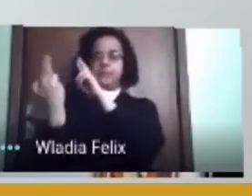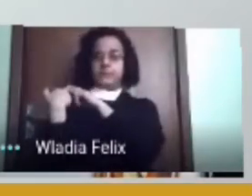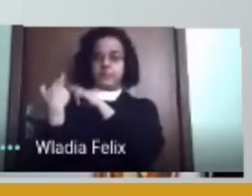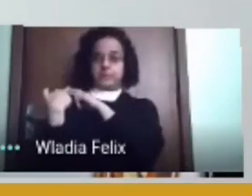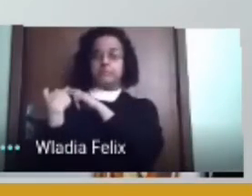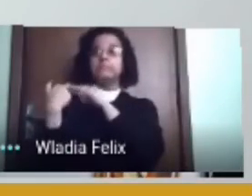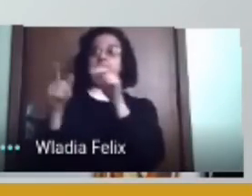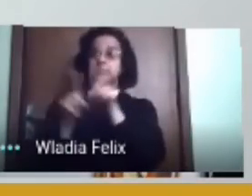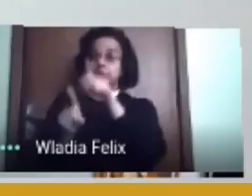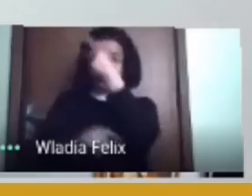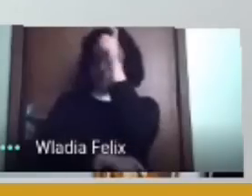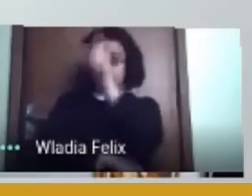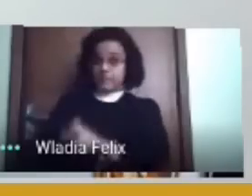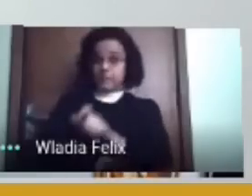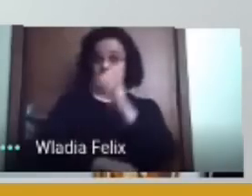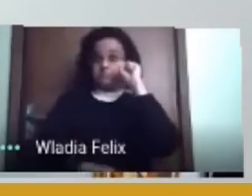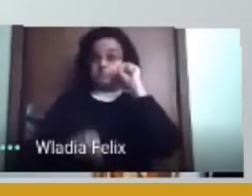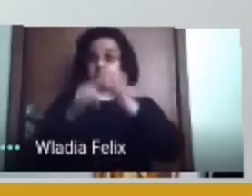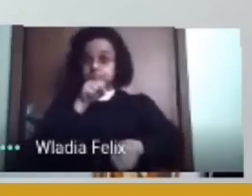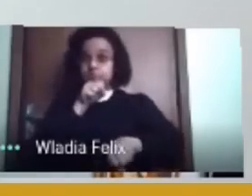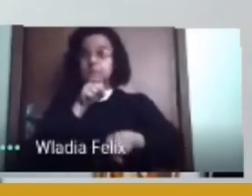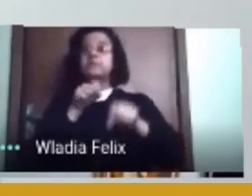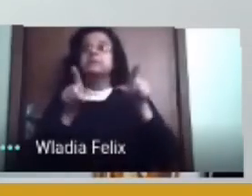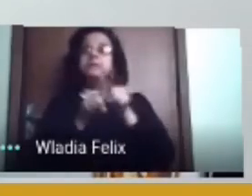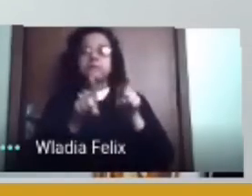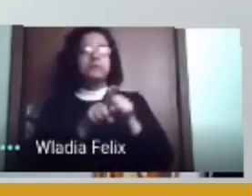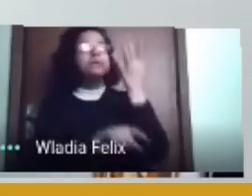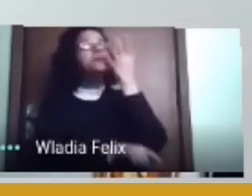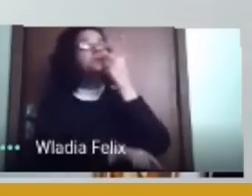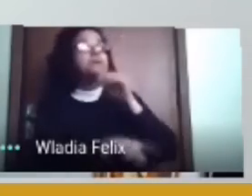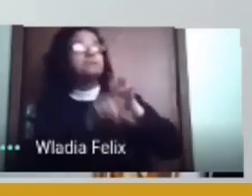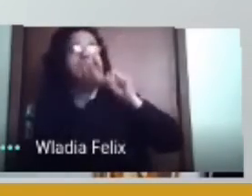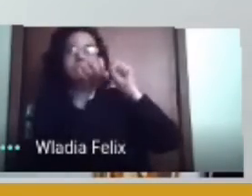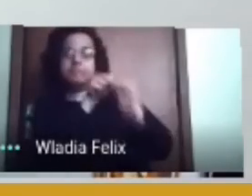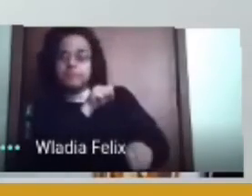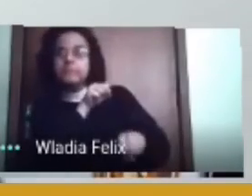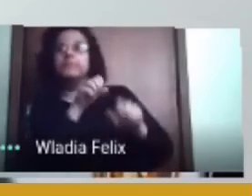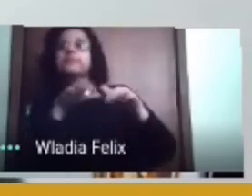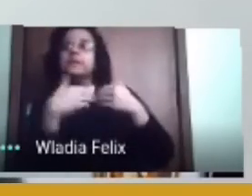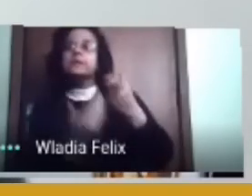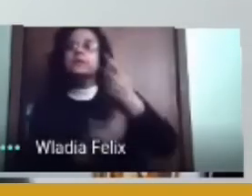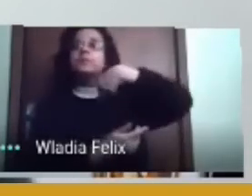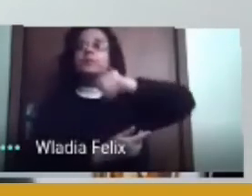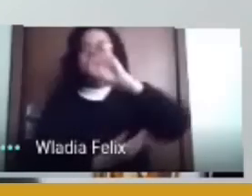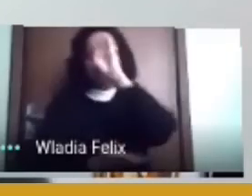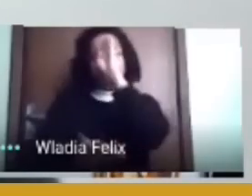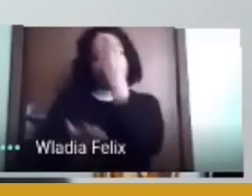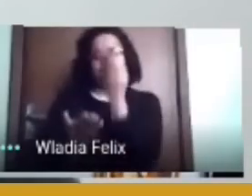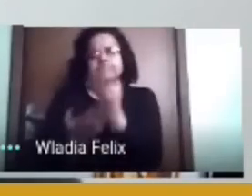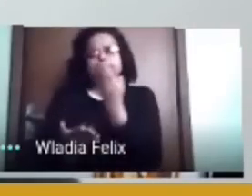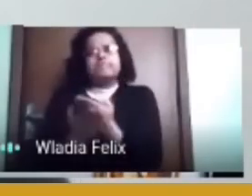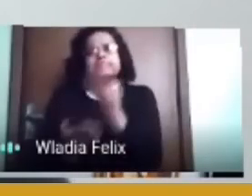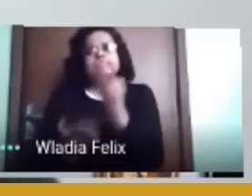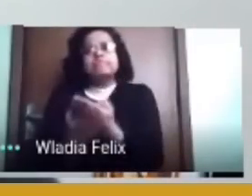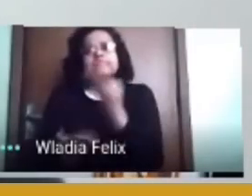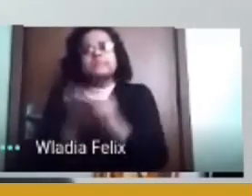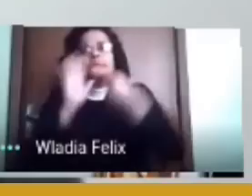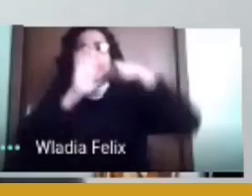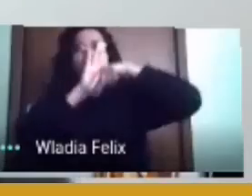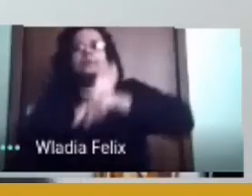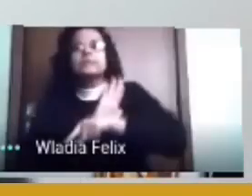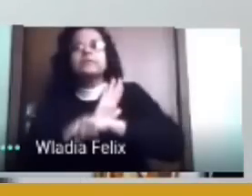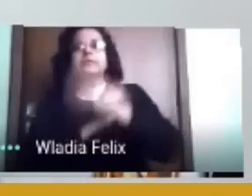abusadas, eu acredito que isso nos faz estudar muito mais para compreender o que essa criança tem passado. Então é